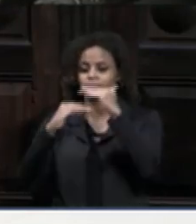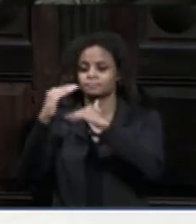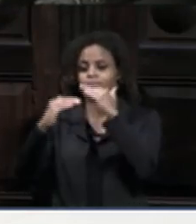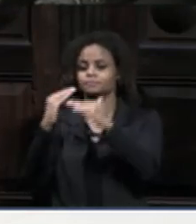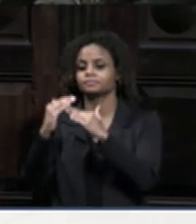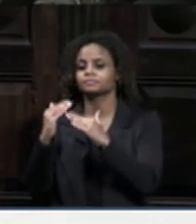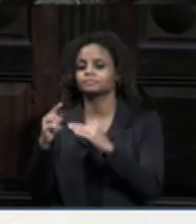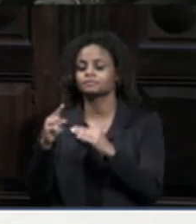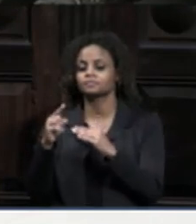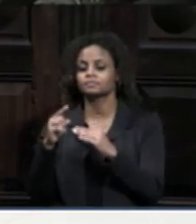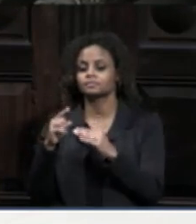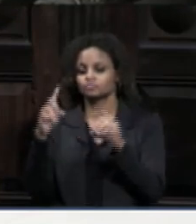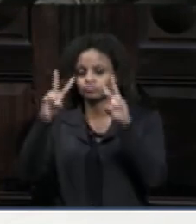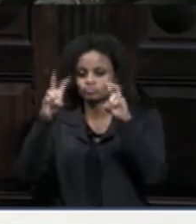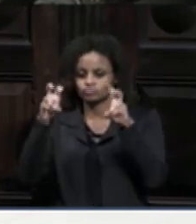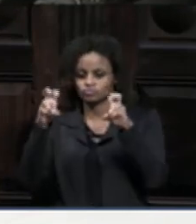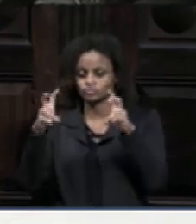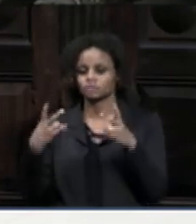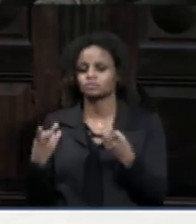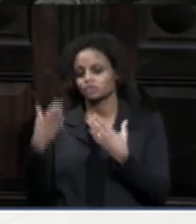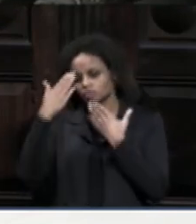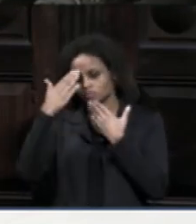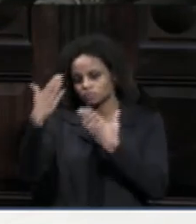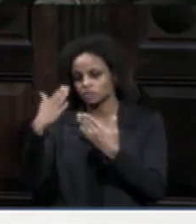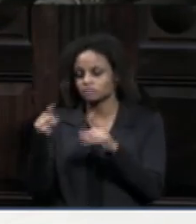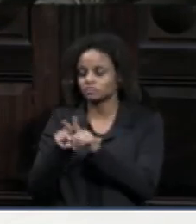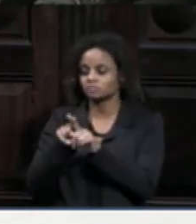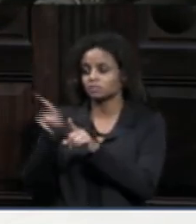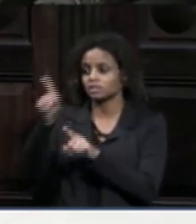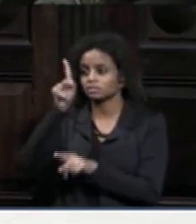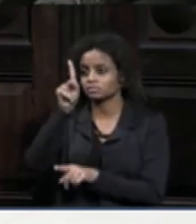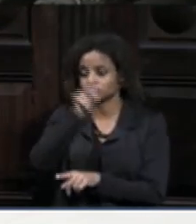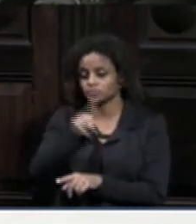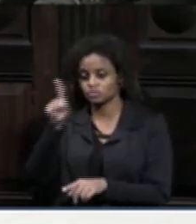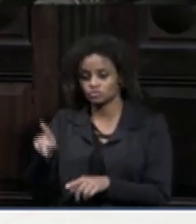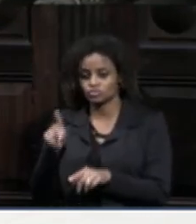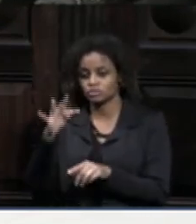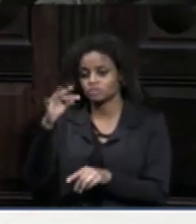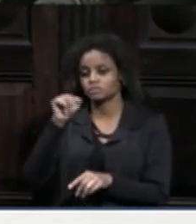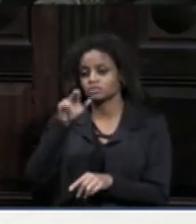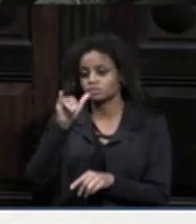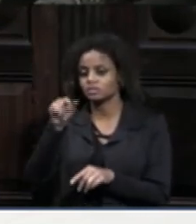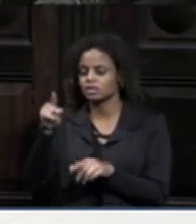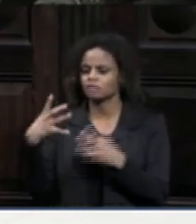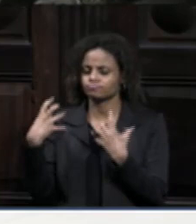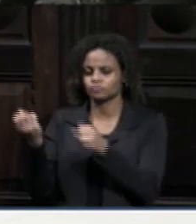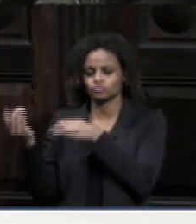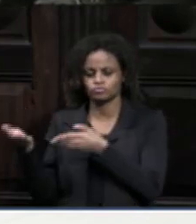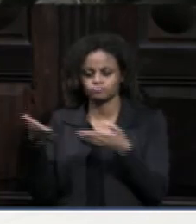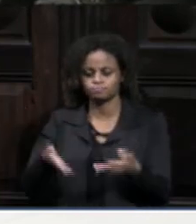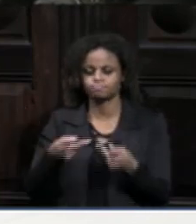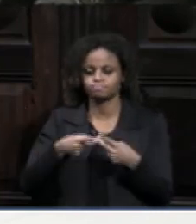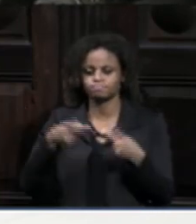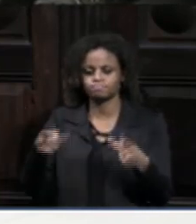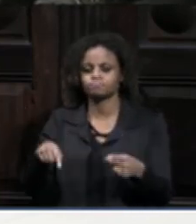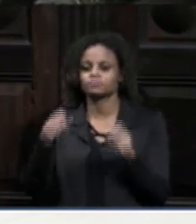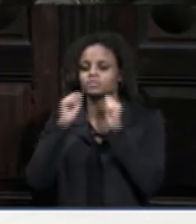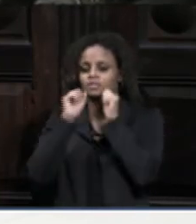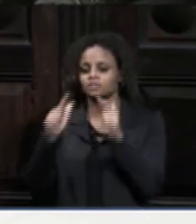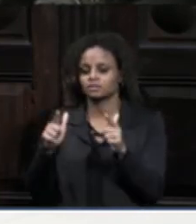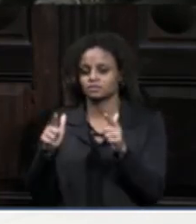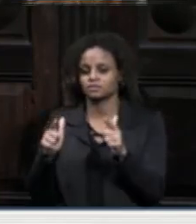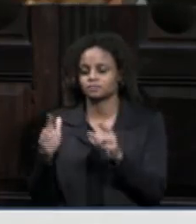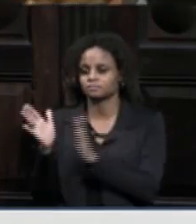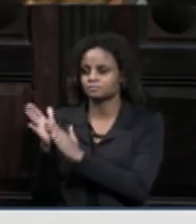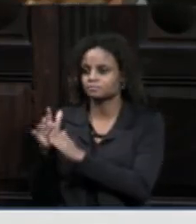do tema. Então, faço esse registro e agradeço a professora Tânia em sua disponibilidade em vir aqui e fazer esse debate conosco. Parabéns